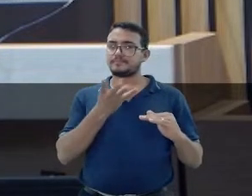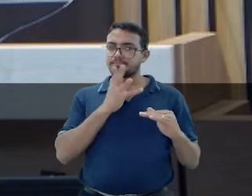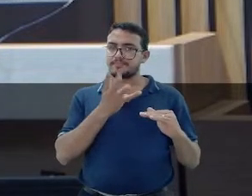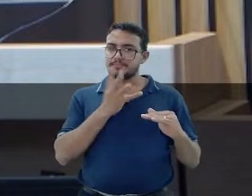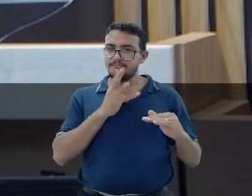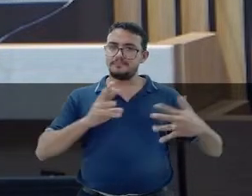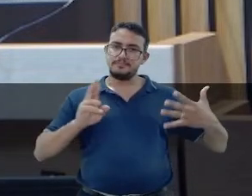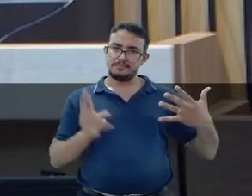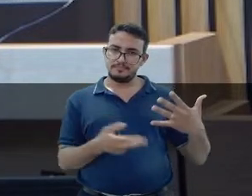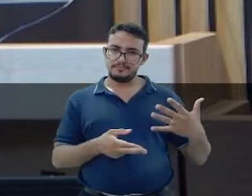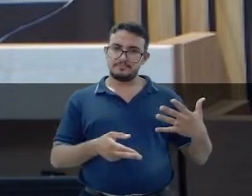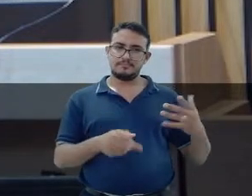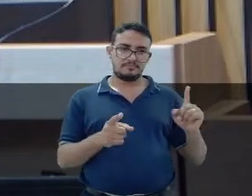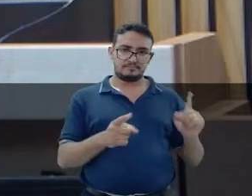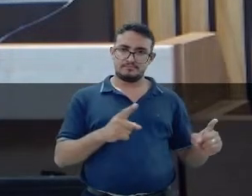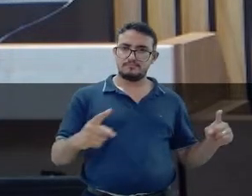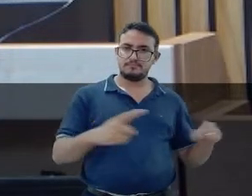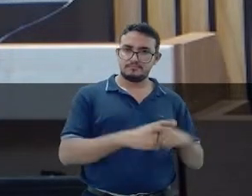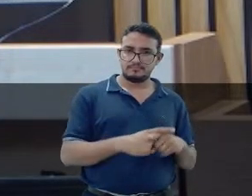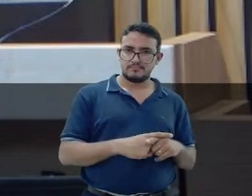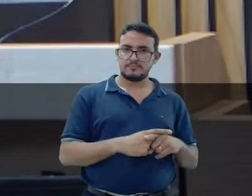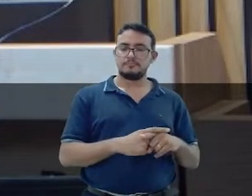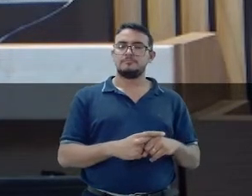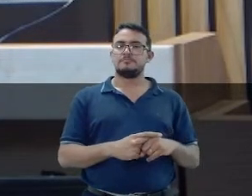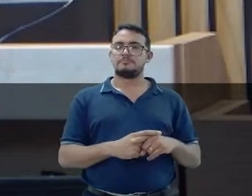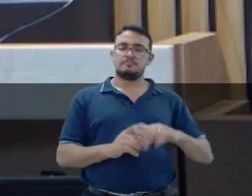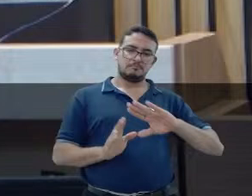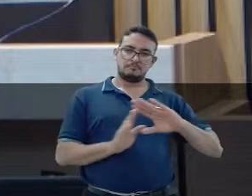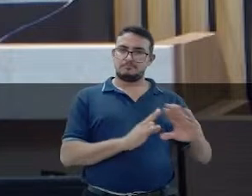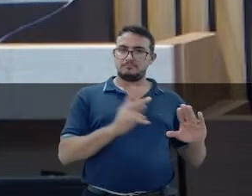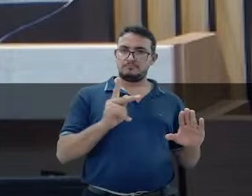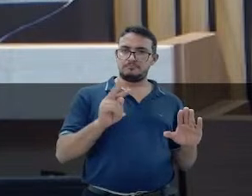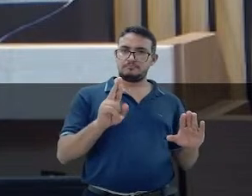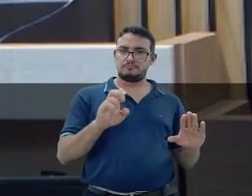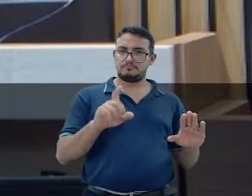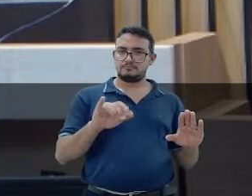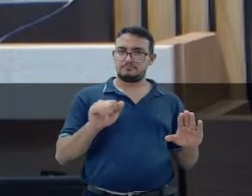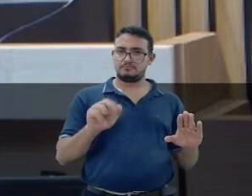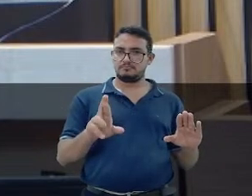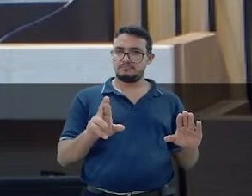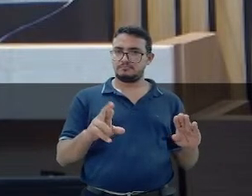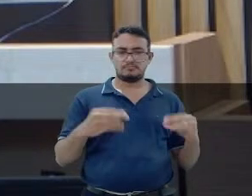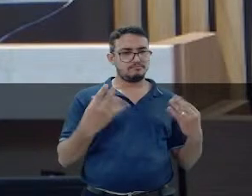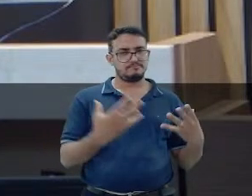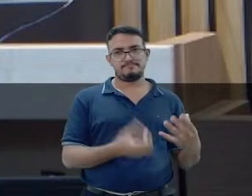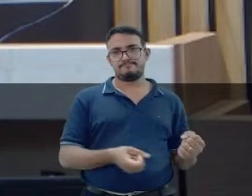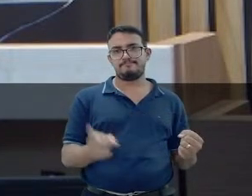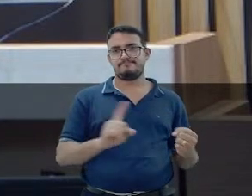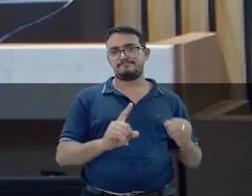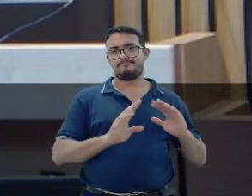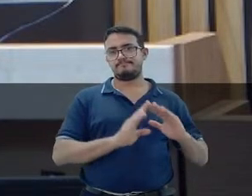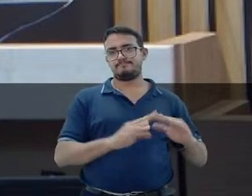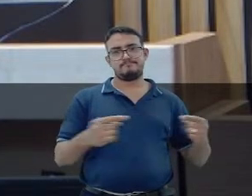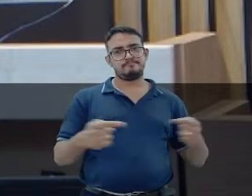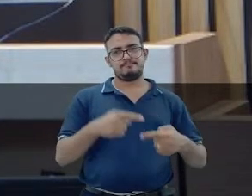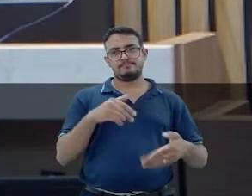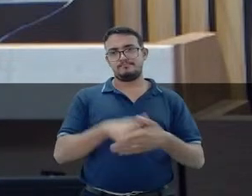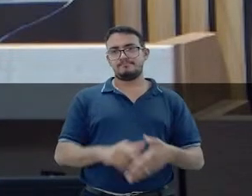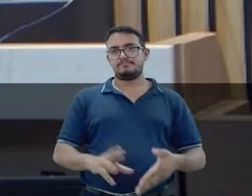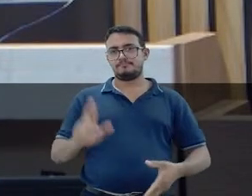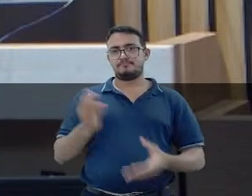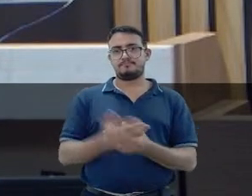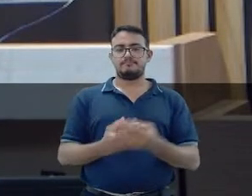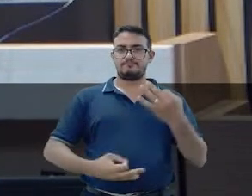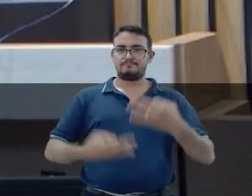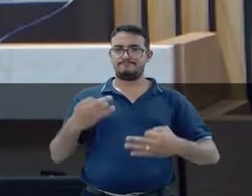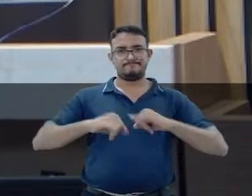das contrarrazões, rejeitar a preliminar e, no mérito, negar provimento ao apelo nos termos do voto do relator, fica assim